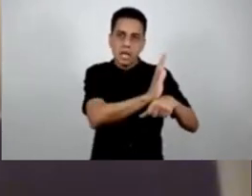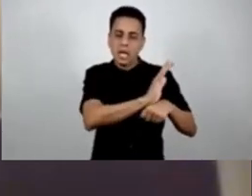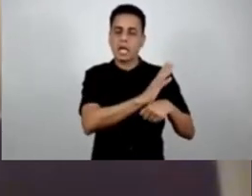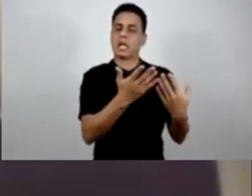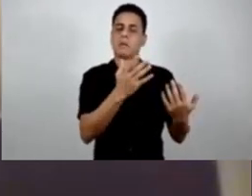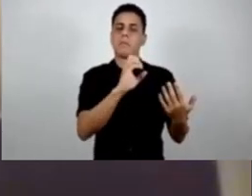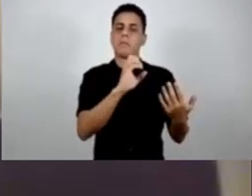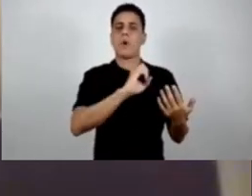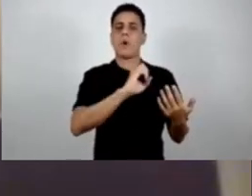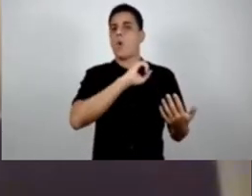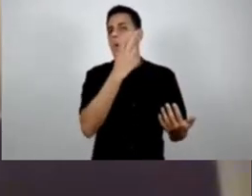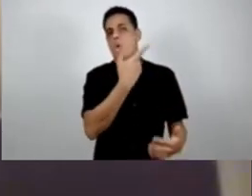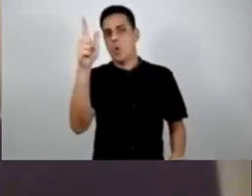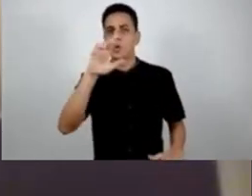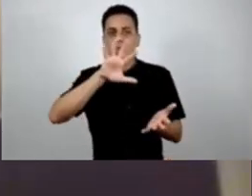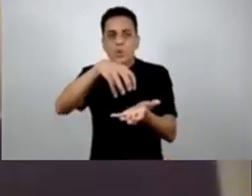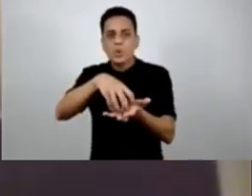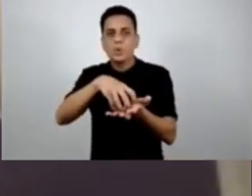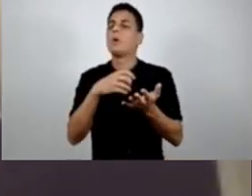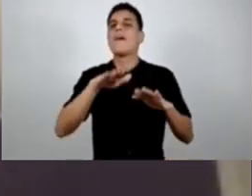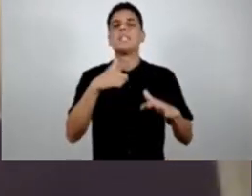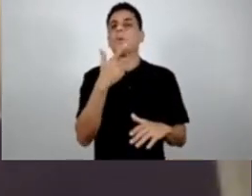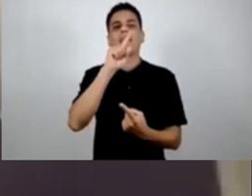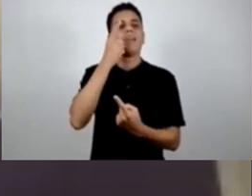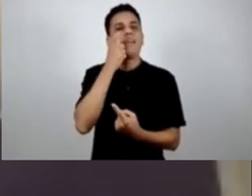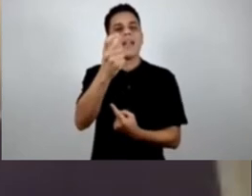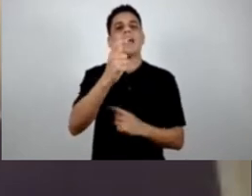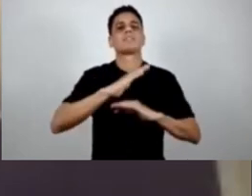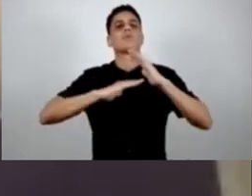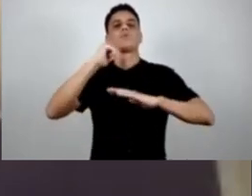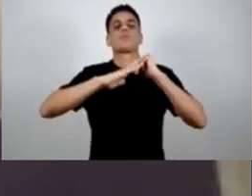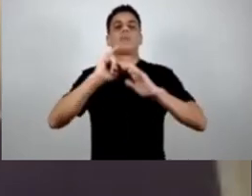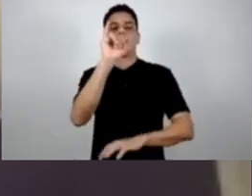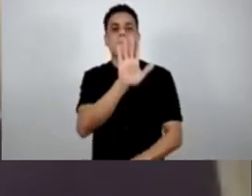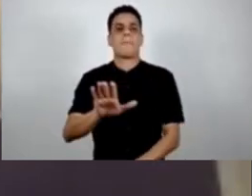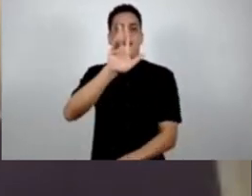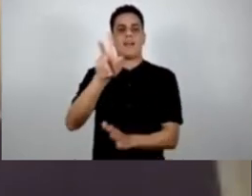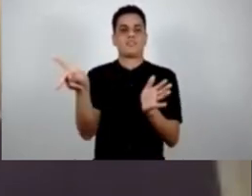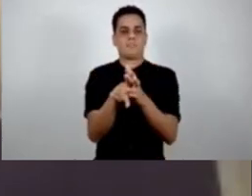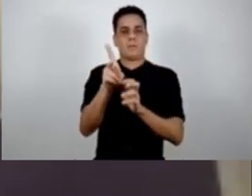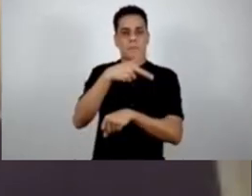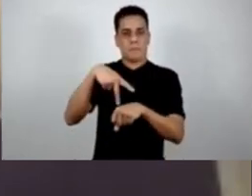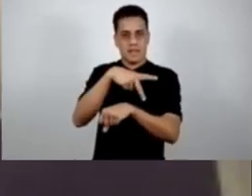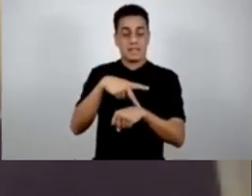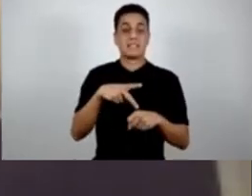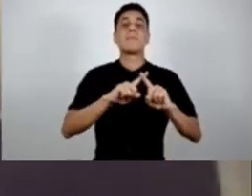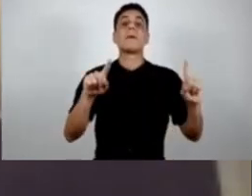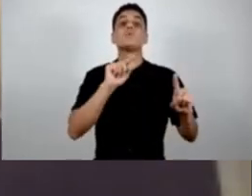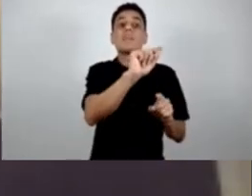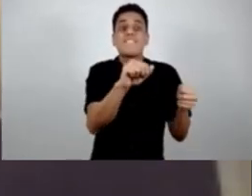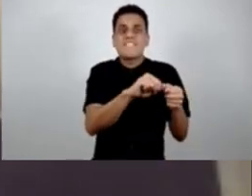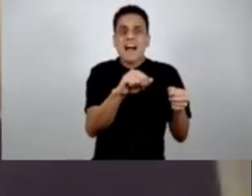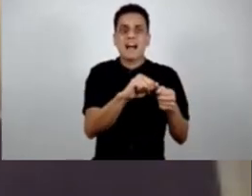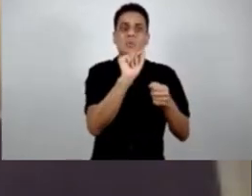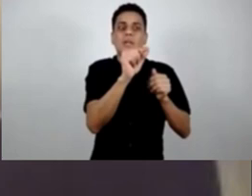objetivo explícito de construir uma imagem do Brasil, mas o que eles dizem e o que eles fazem